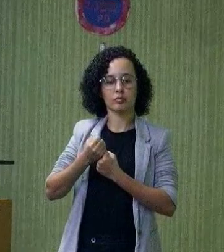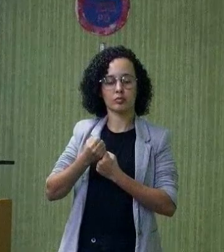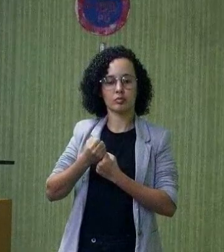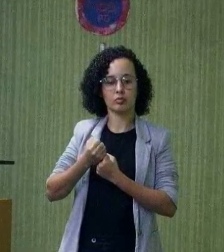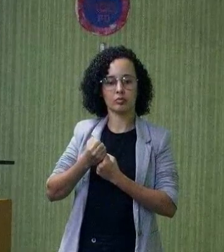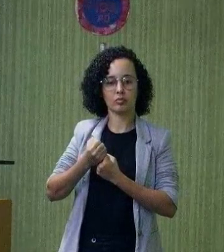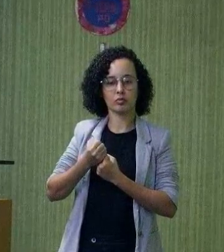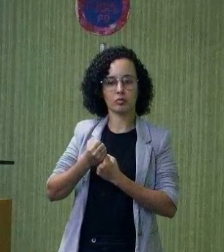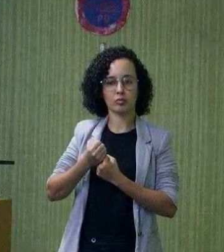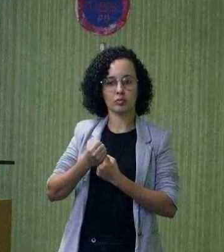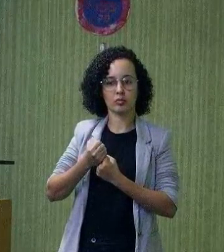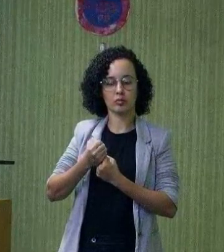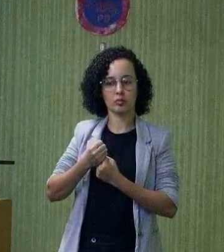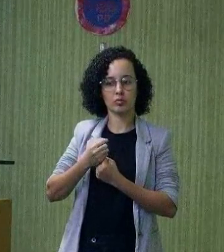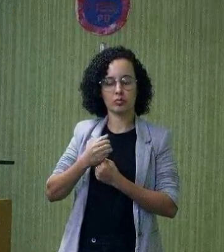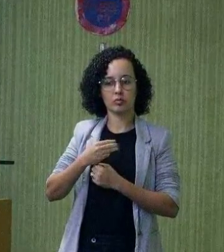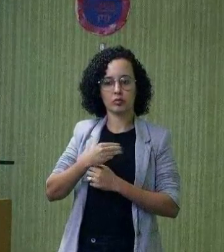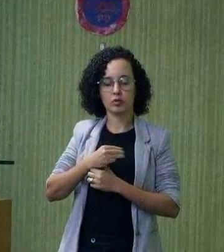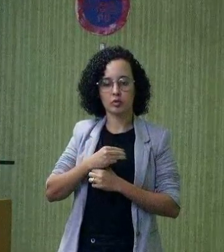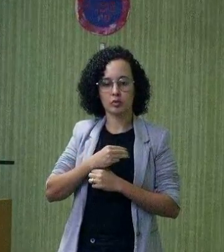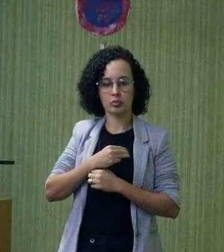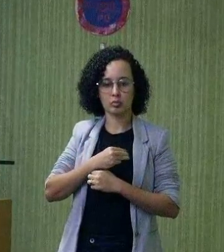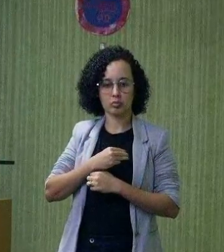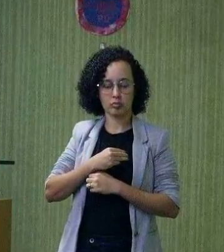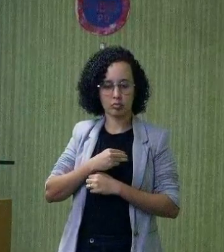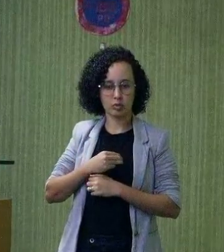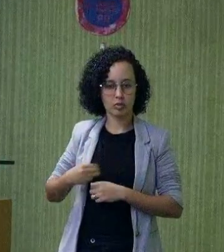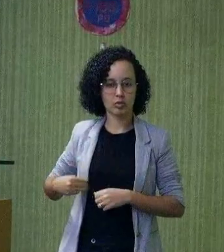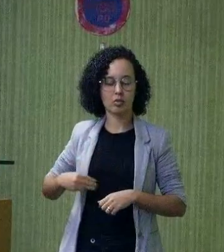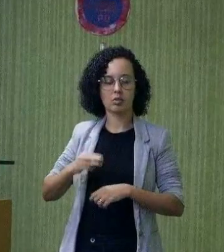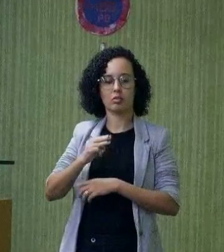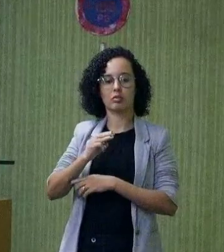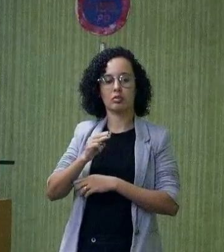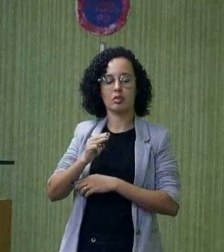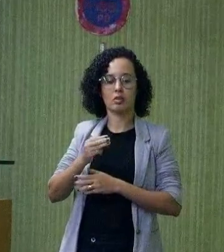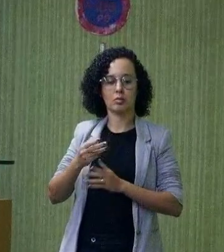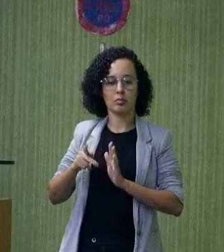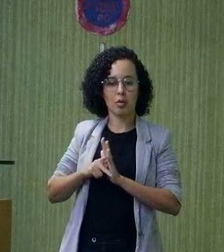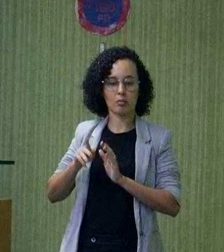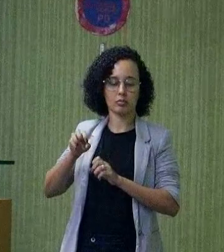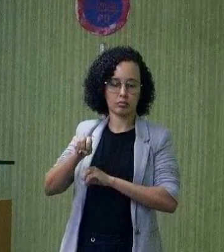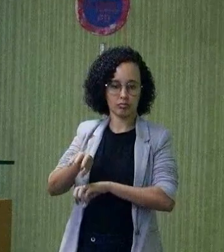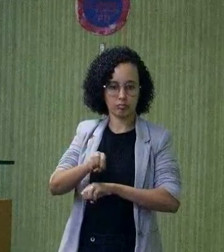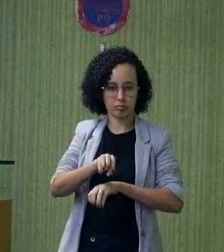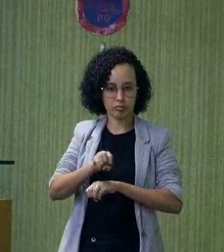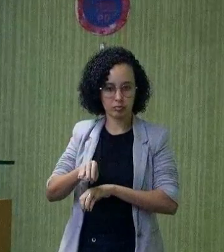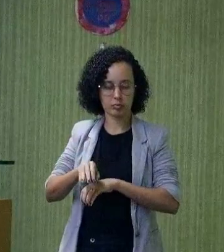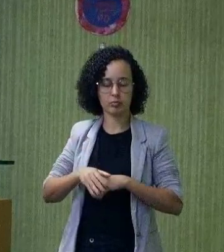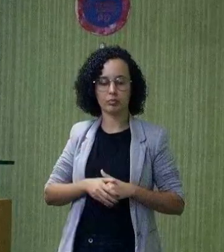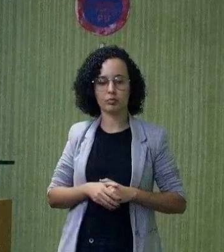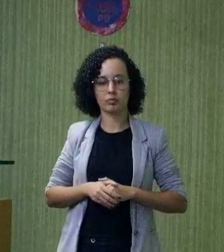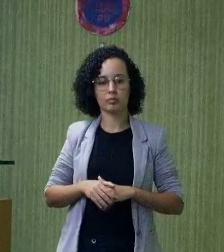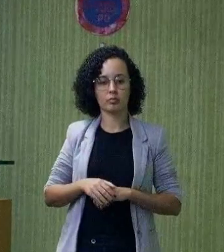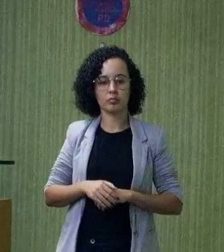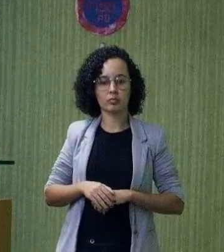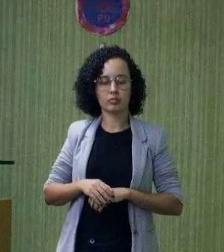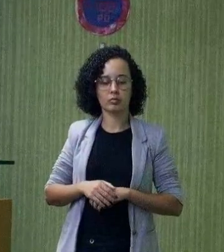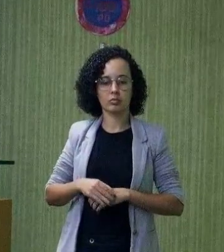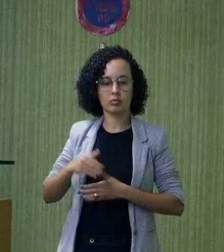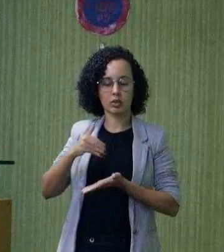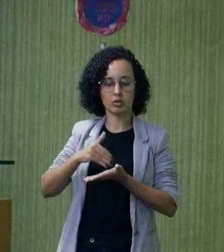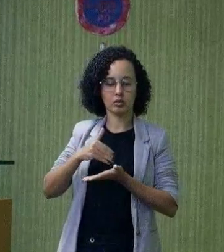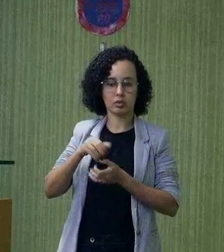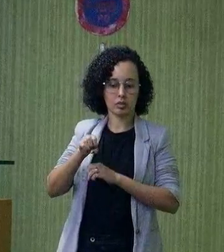Educação né eh e e e por convocação de um decreto presidencial de setembro de